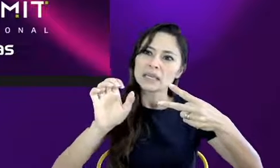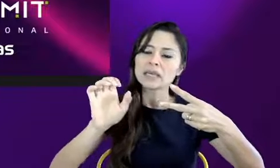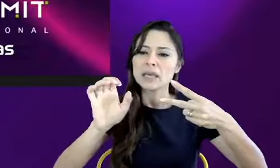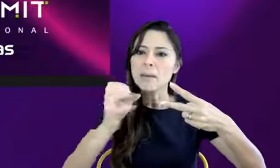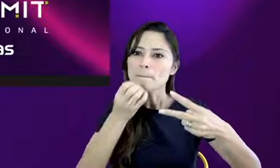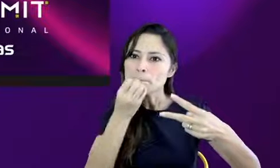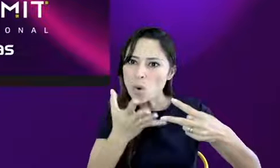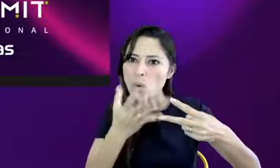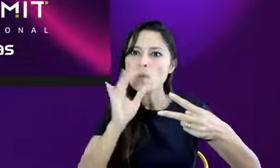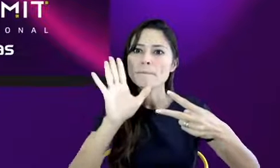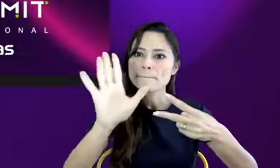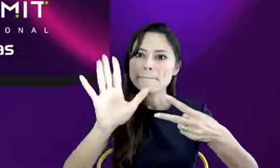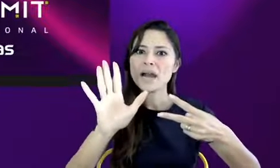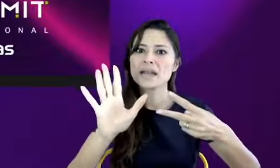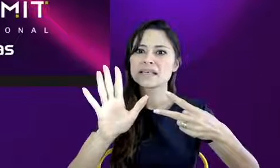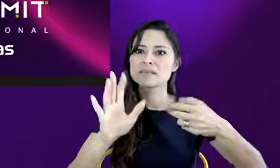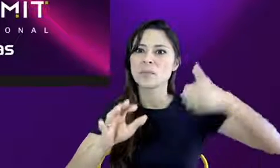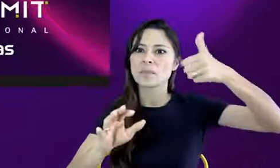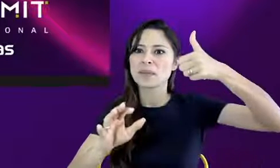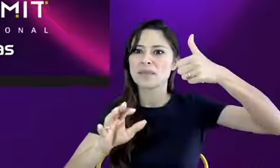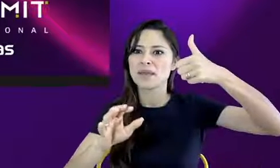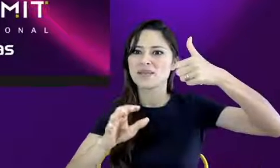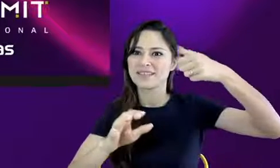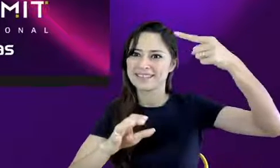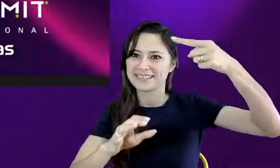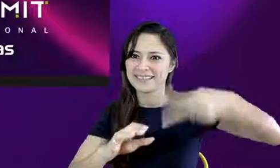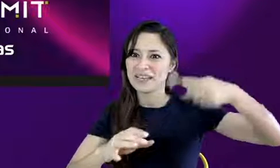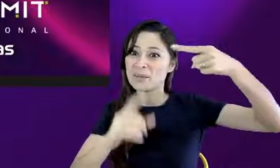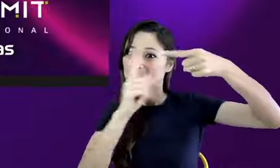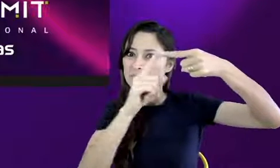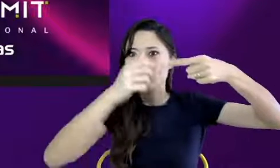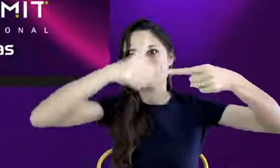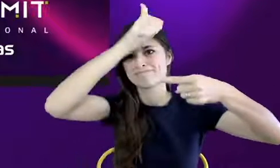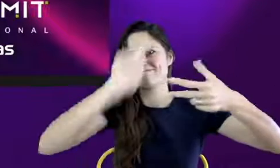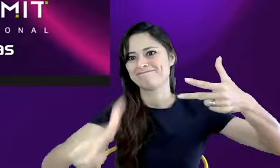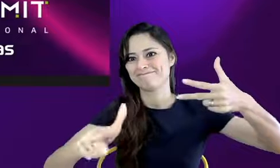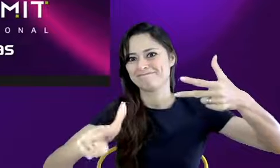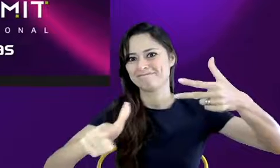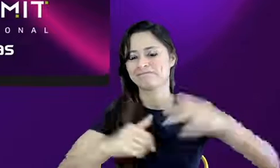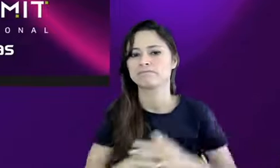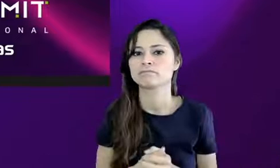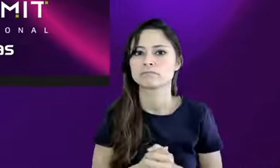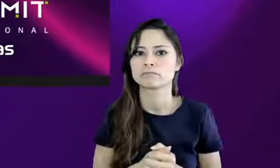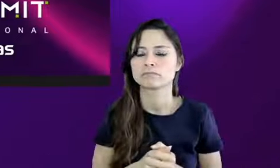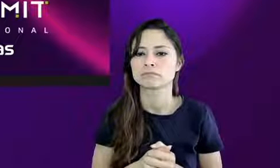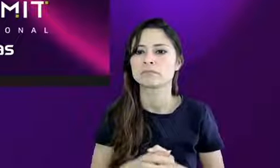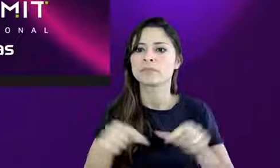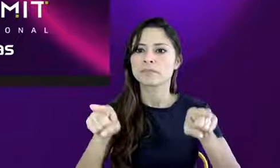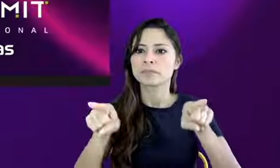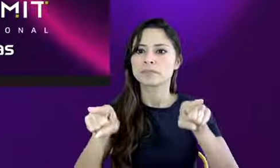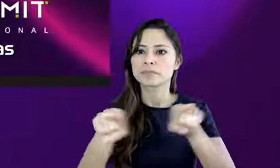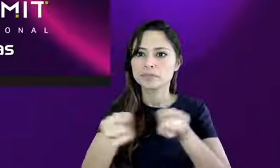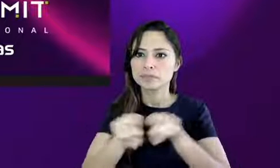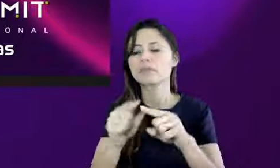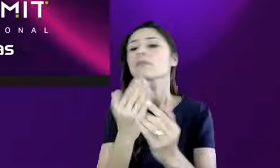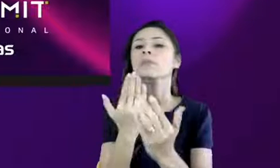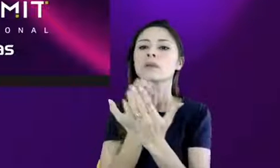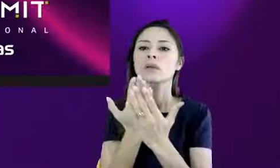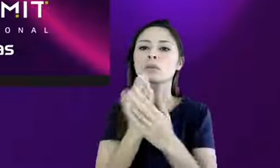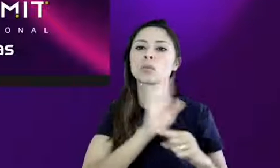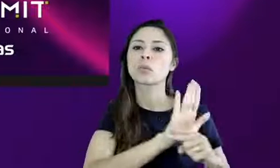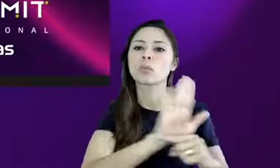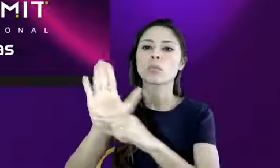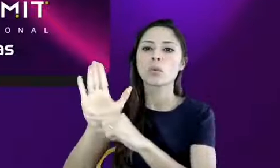do que o vedolizumab. Com relação à evidência do ustekinumab, o estudo que foi feito comparando com a